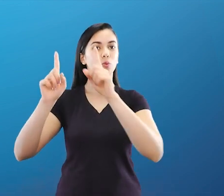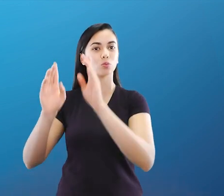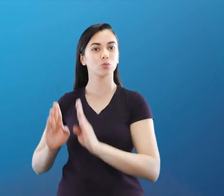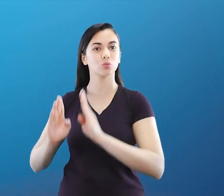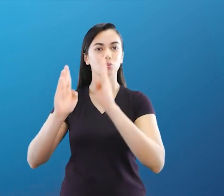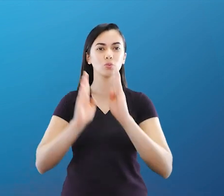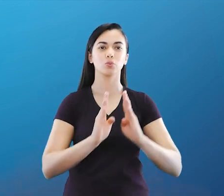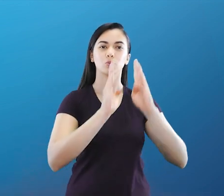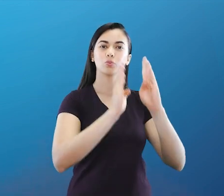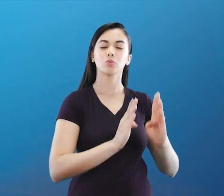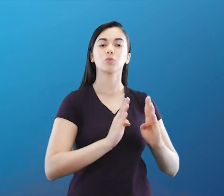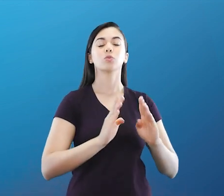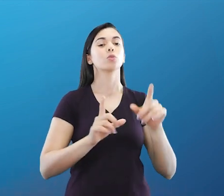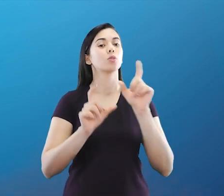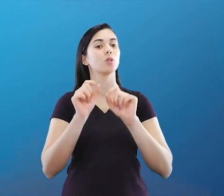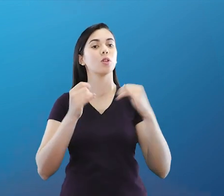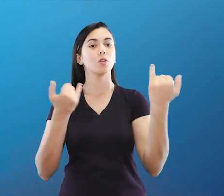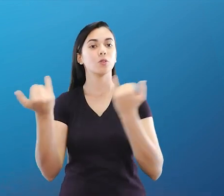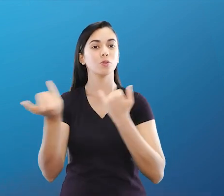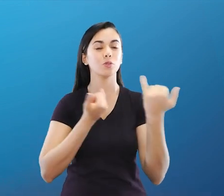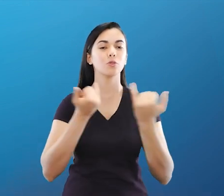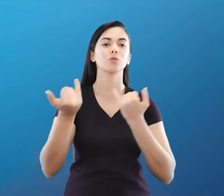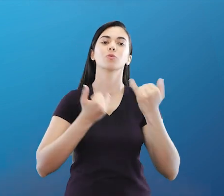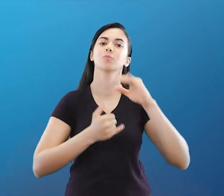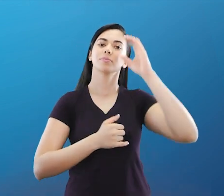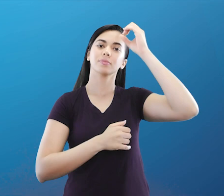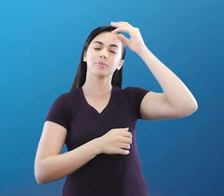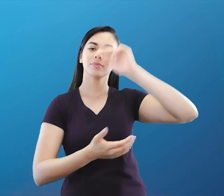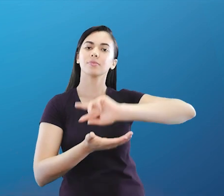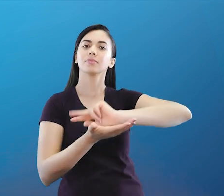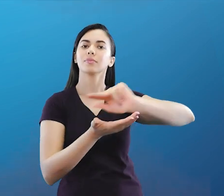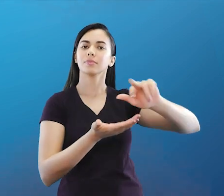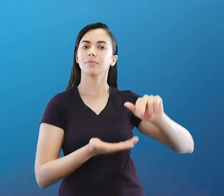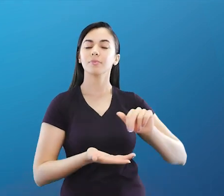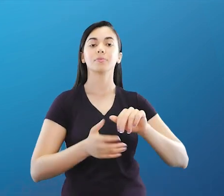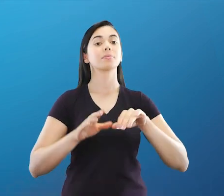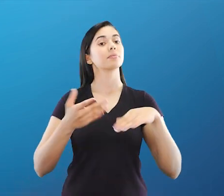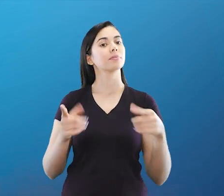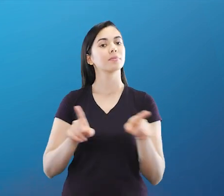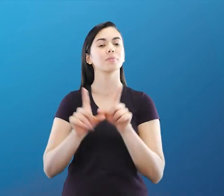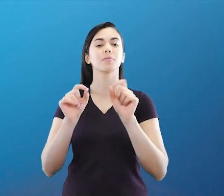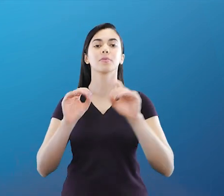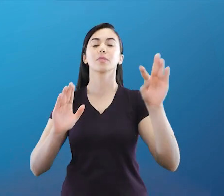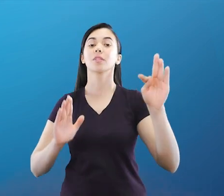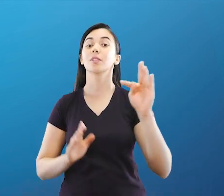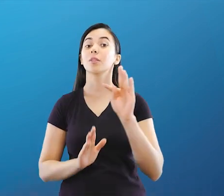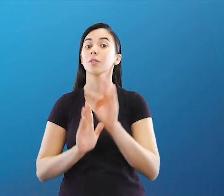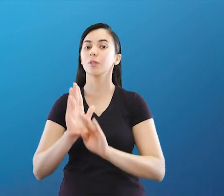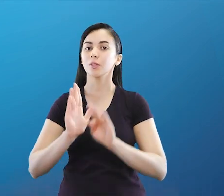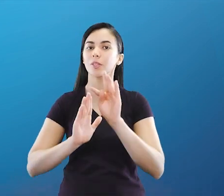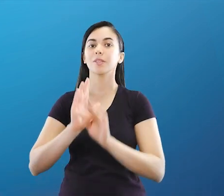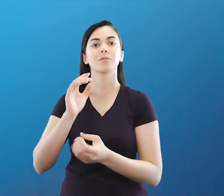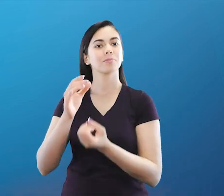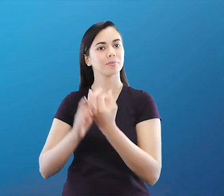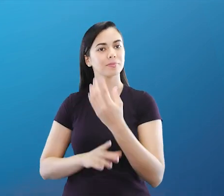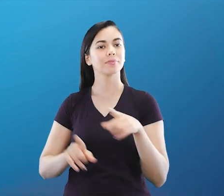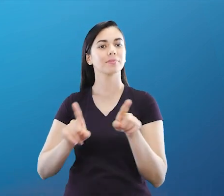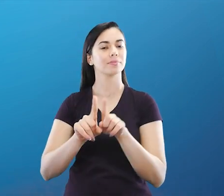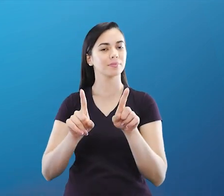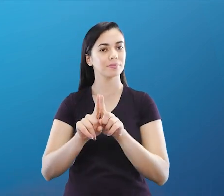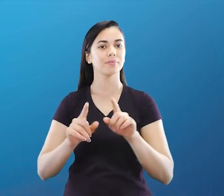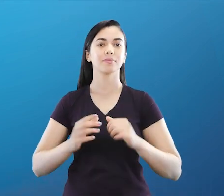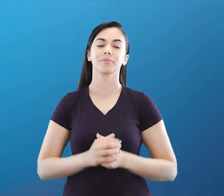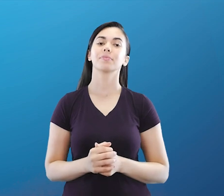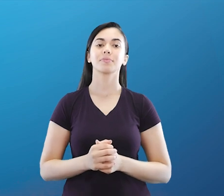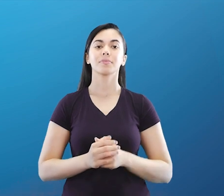em informações das diferentes áreas do conhecimento e produzir texto com a síntese de sua análise. Interpretar